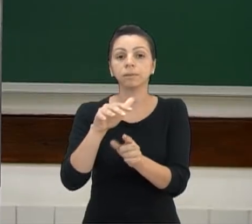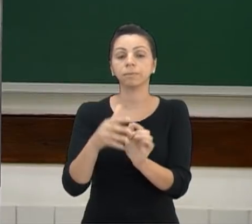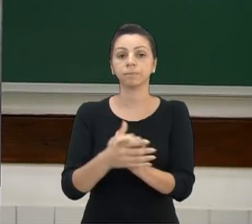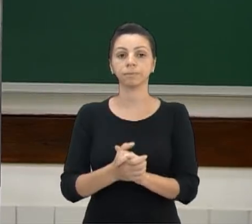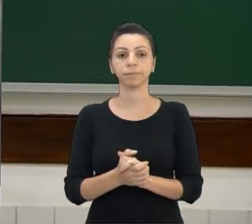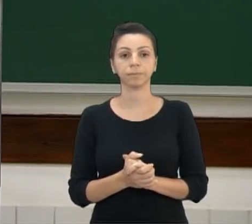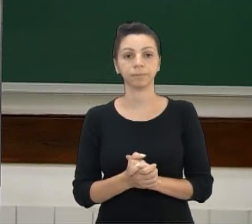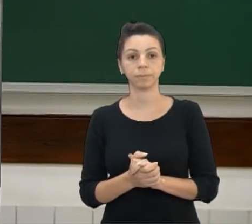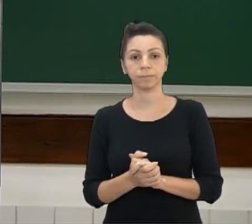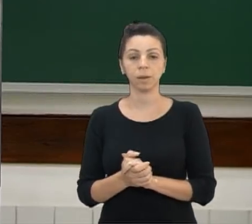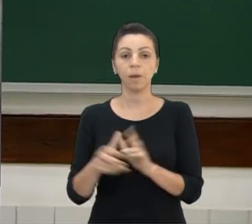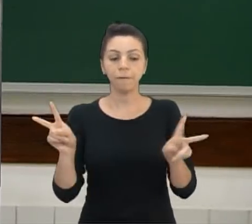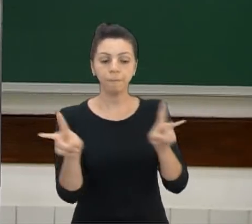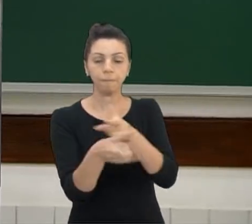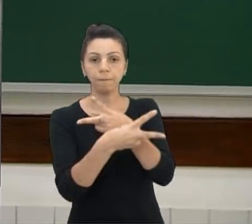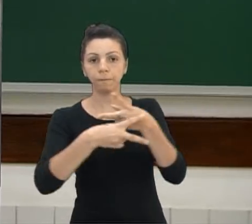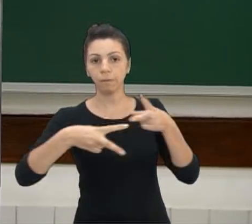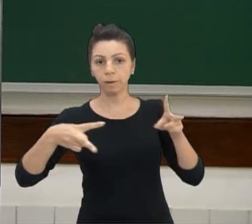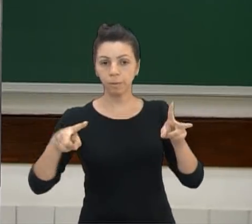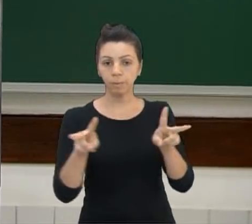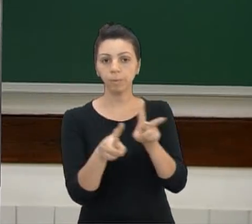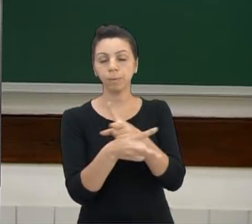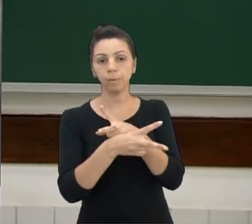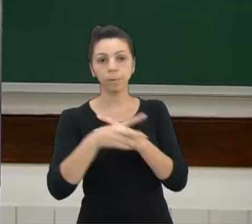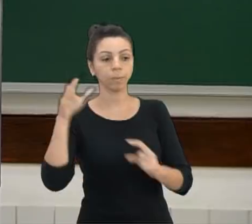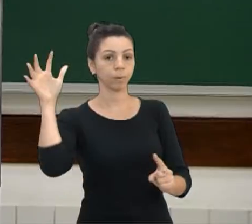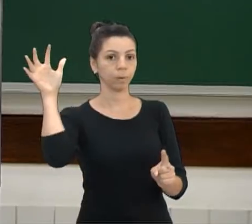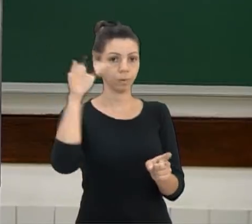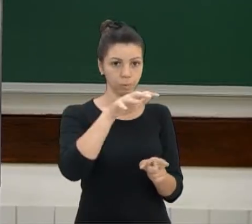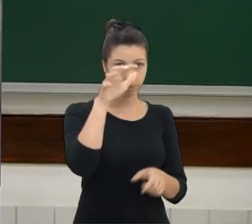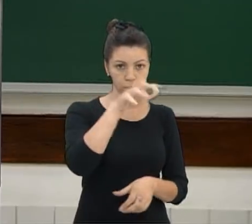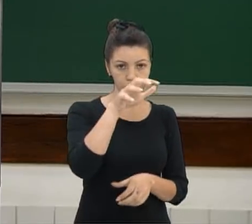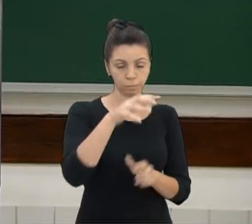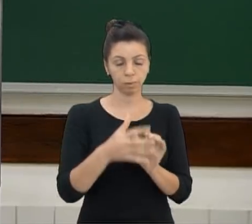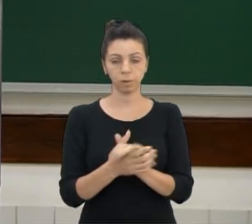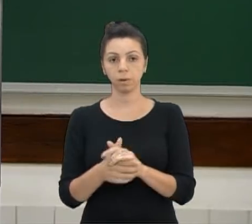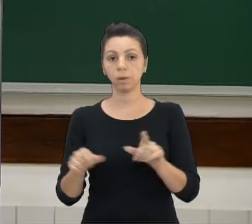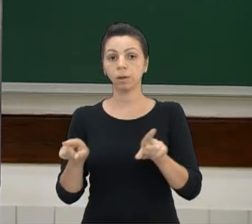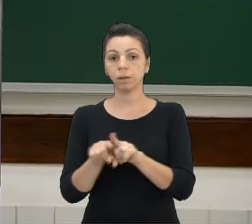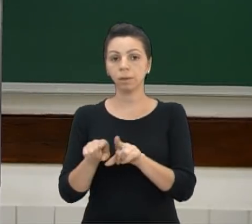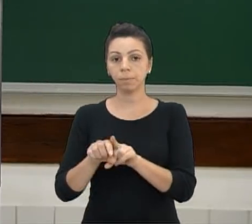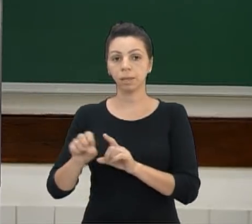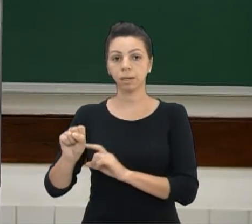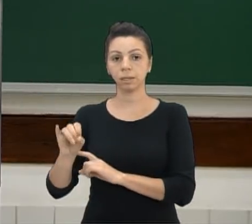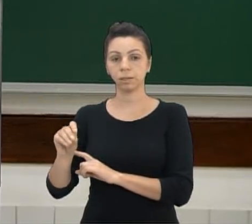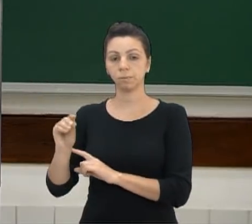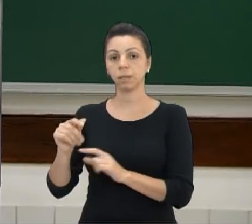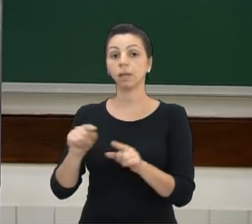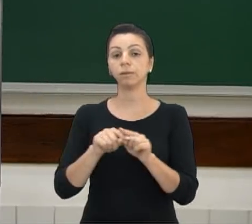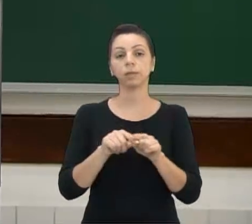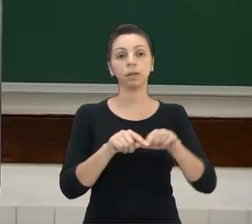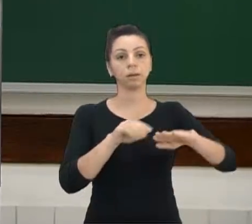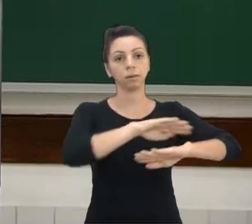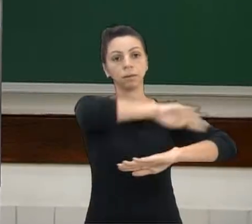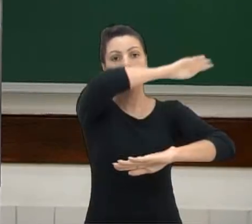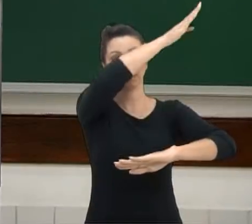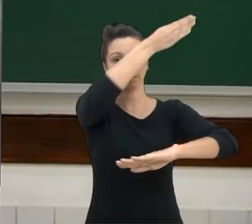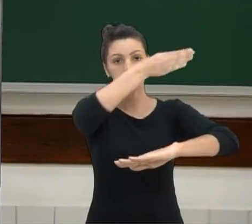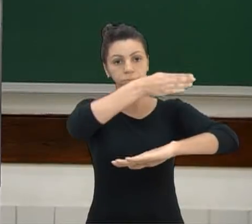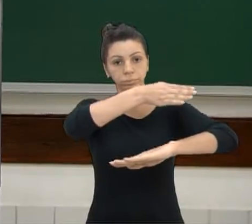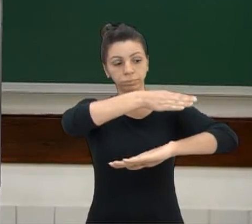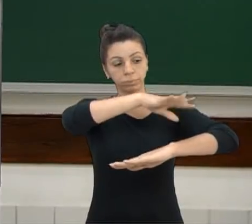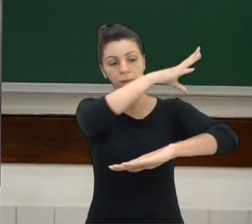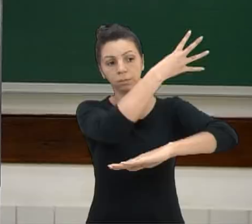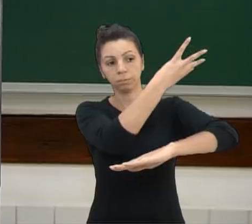intemperismo. Além disso, nós temos as bacias sedimentares, que são áreas que se formaram a partir do depósito